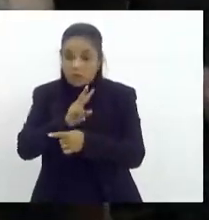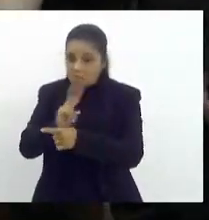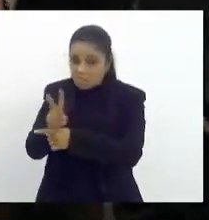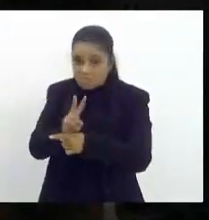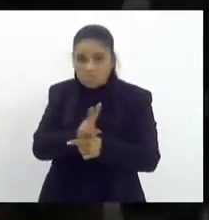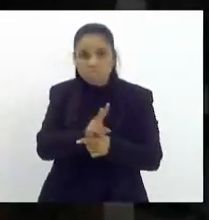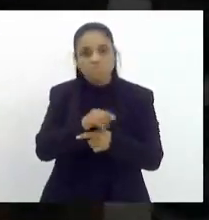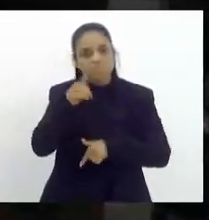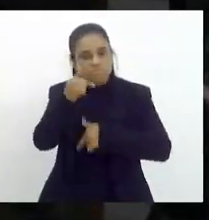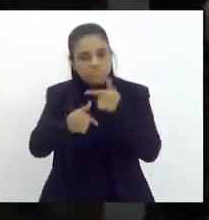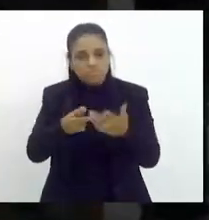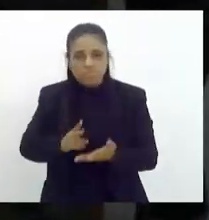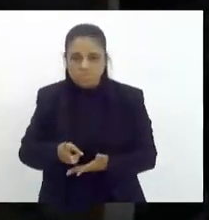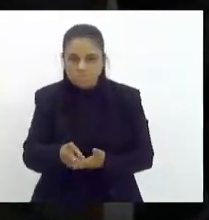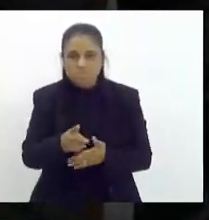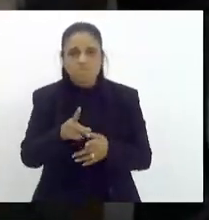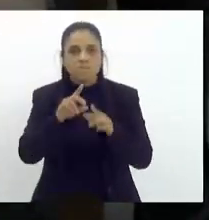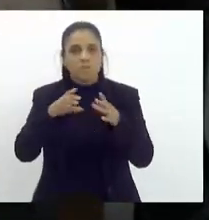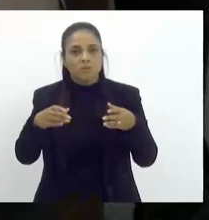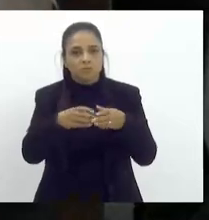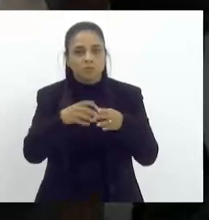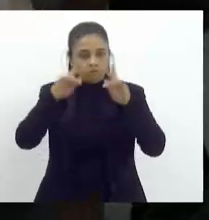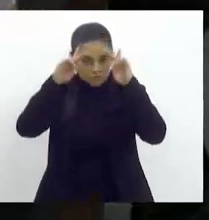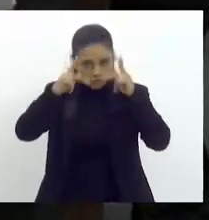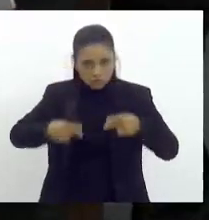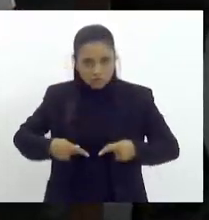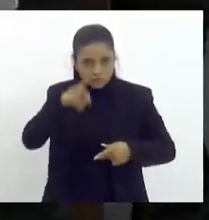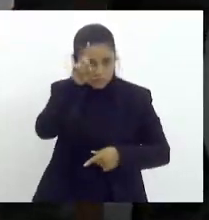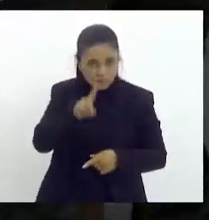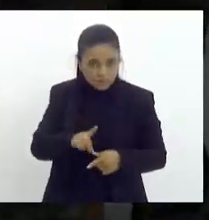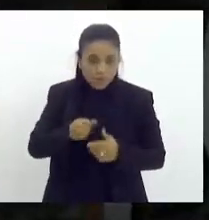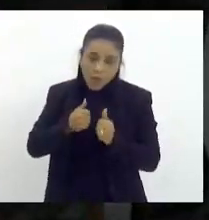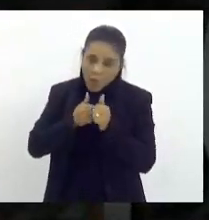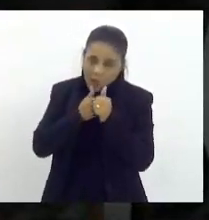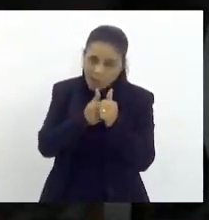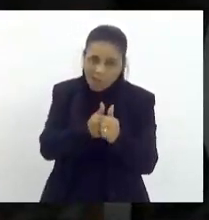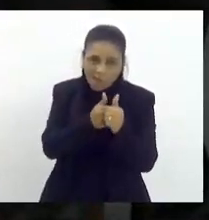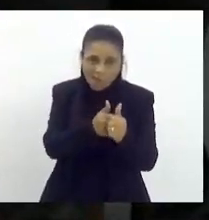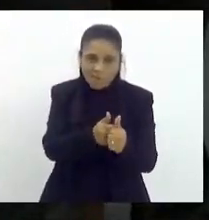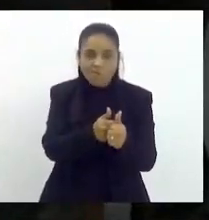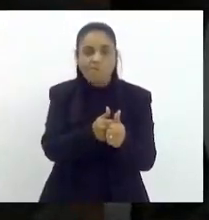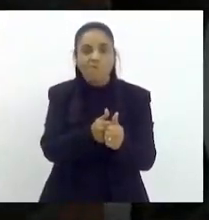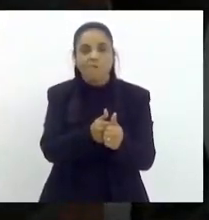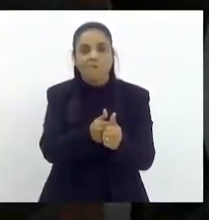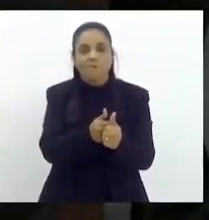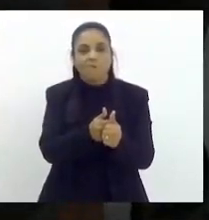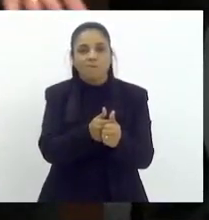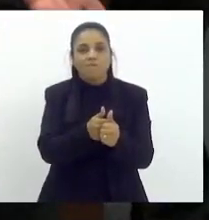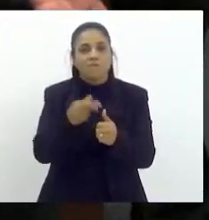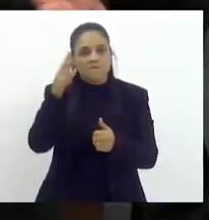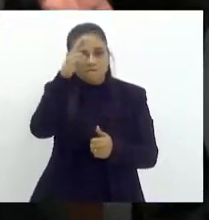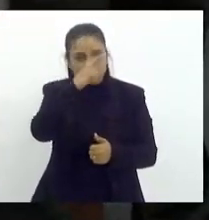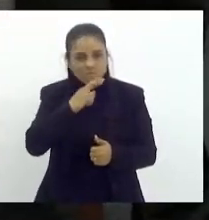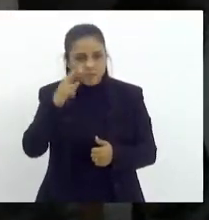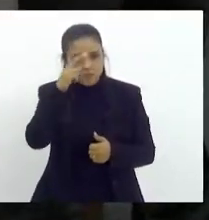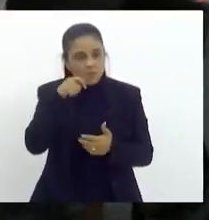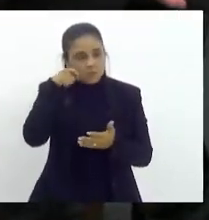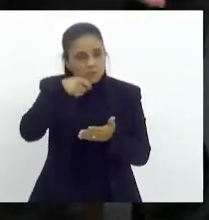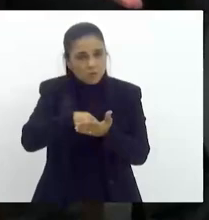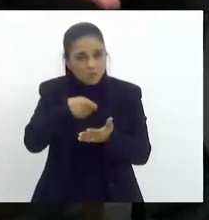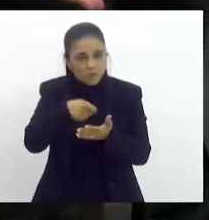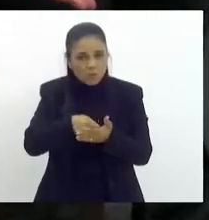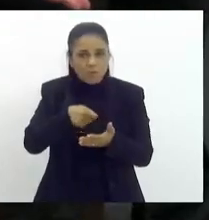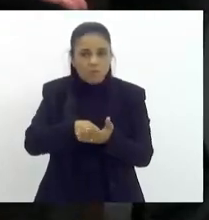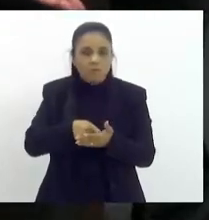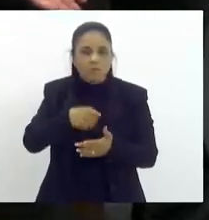para a comissão de direitos humanos seguirá acompanhando e seguirá fiscalizando e cobrando que